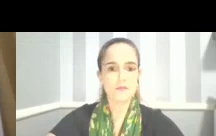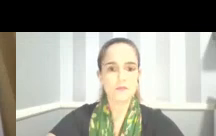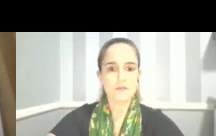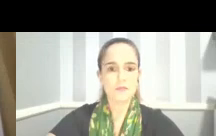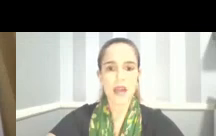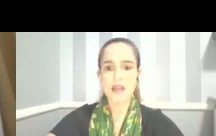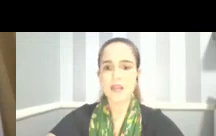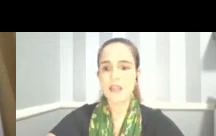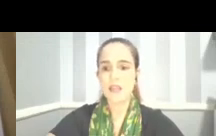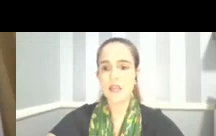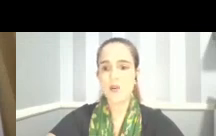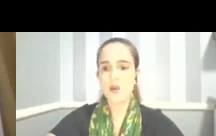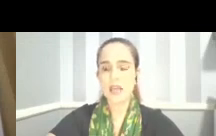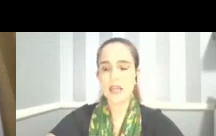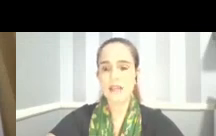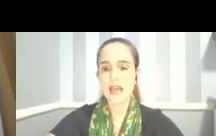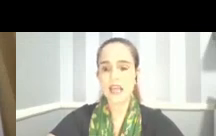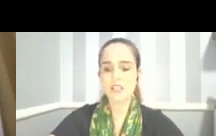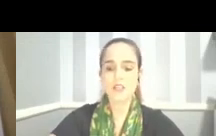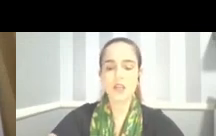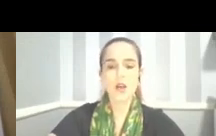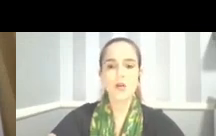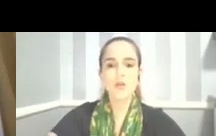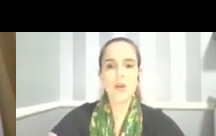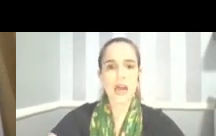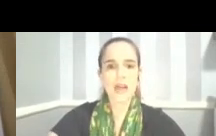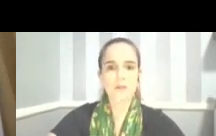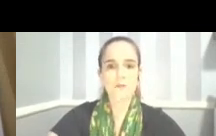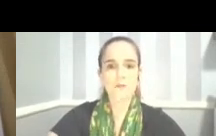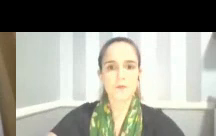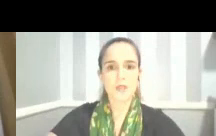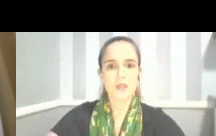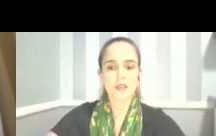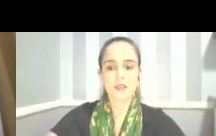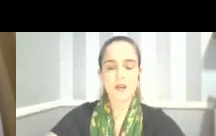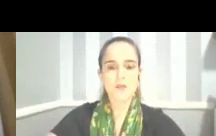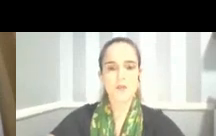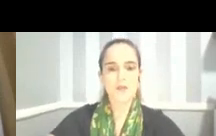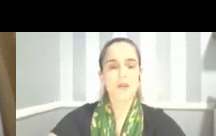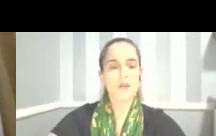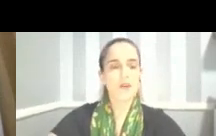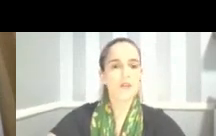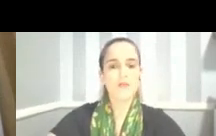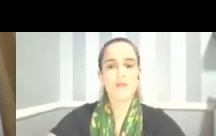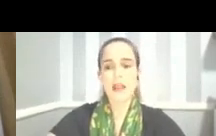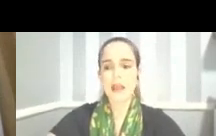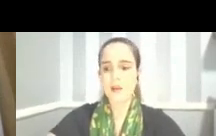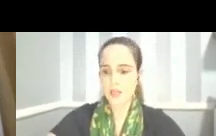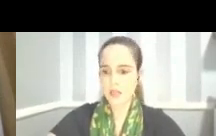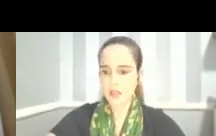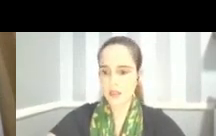coisa, tá? E coloquei na testa o horário. Então,